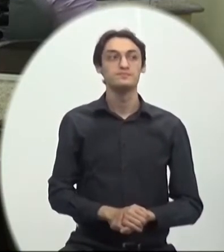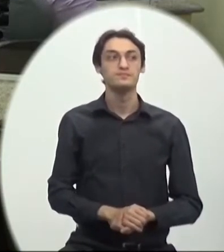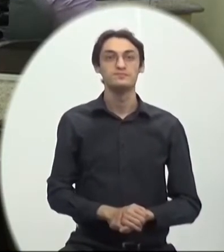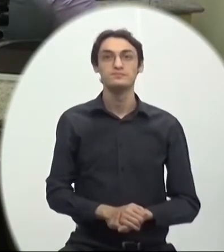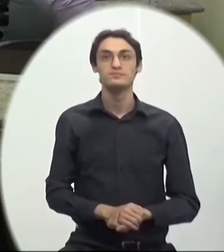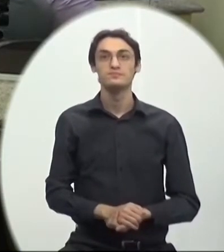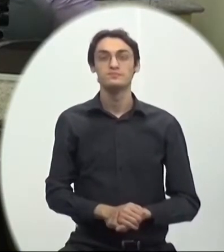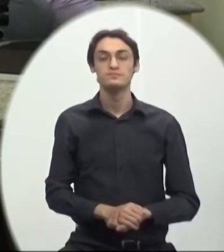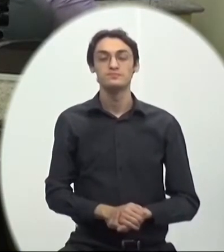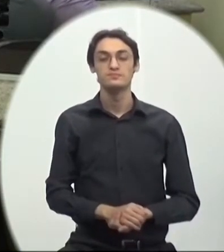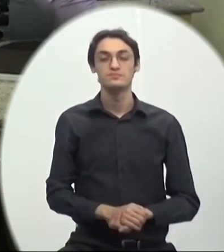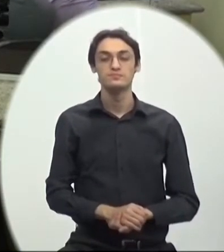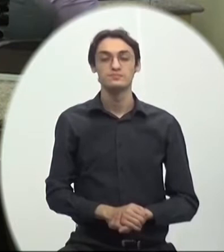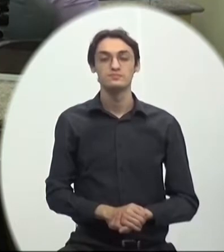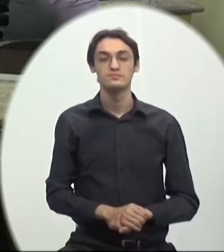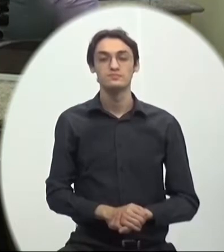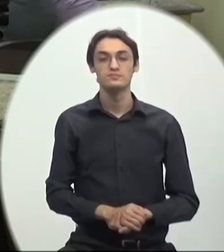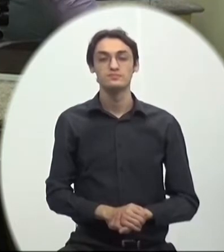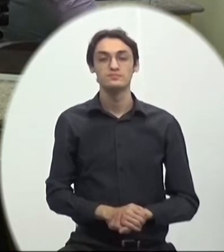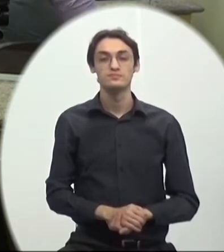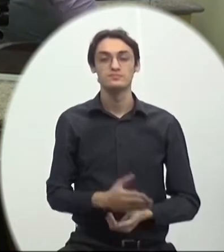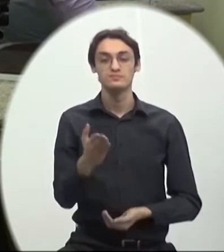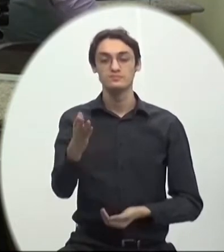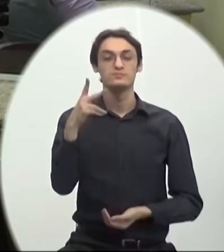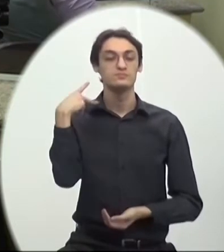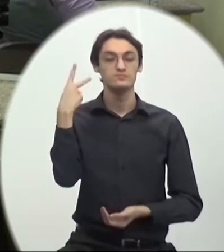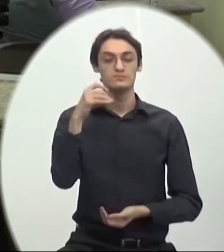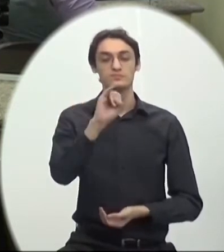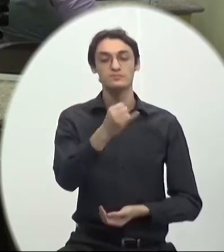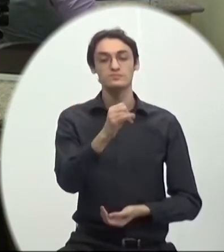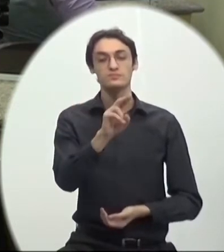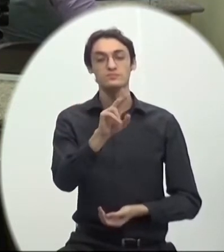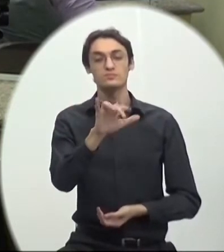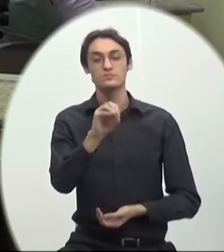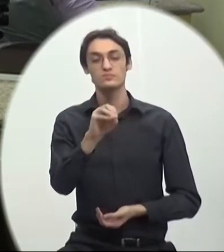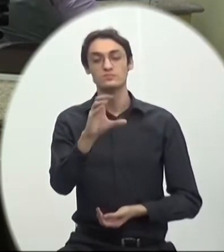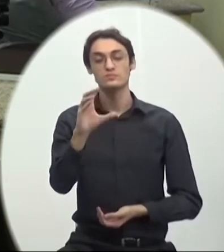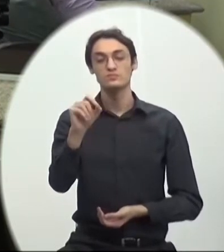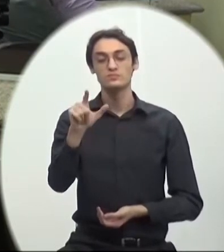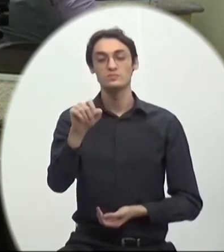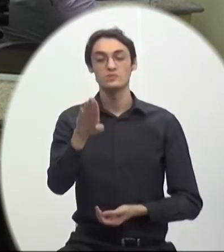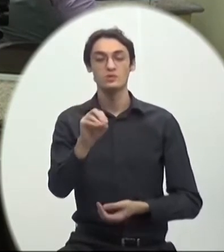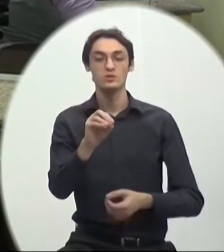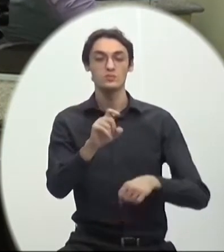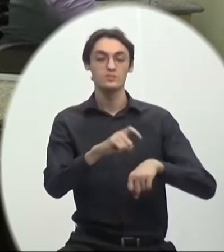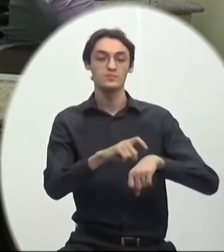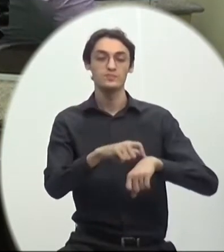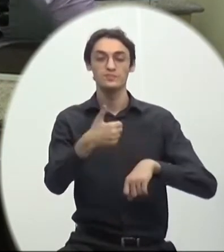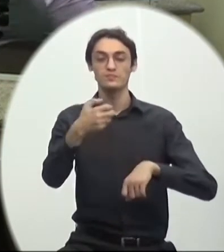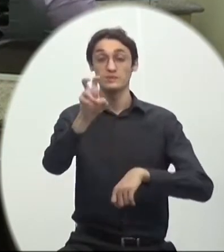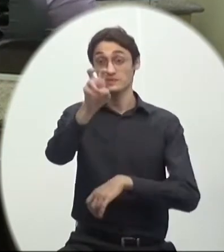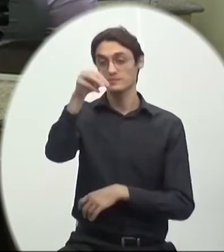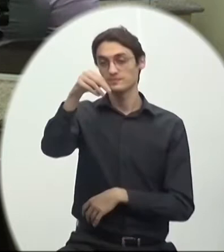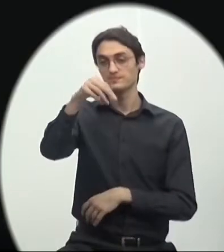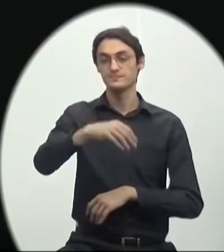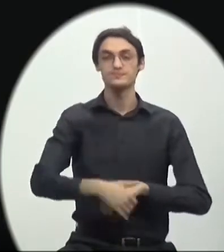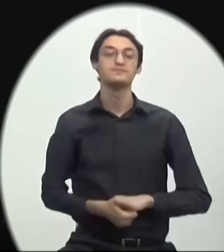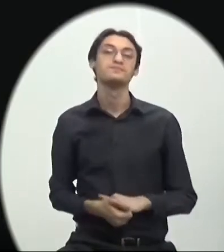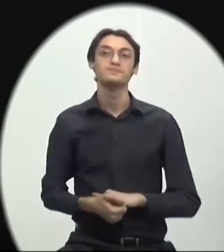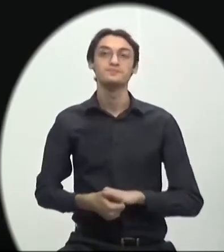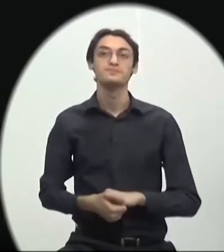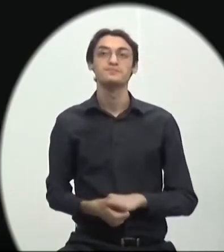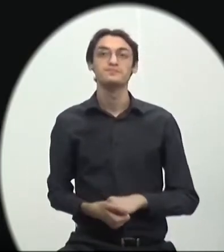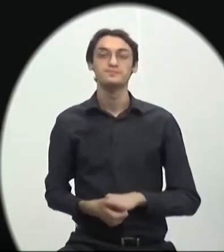Vou discutir, senhor presidente, rapidamente. Com a palavra, então, o vereador autor, Vossa Excelência, dispõe de 5 minutos. Na